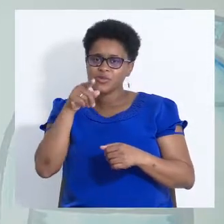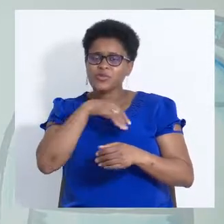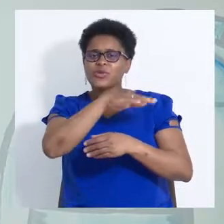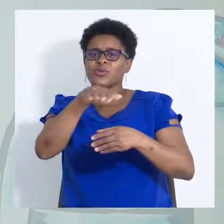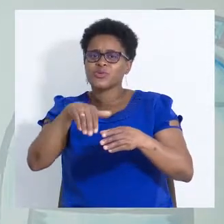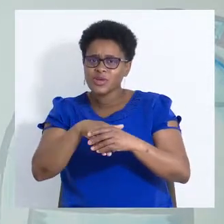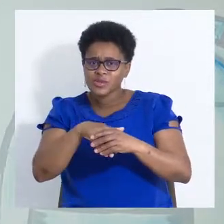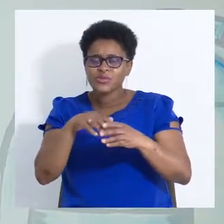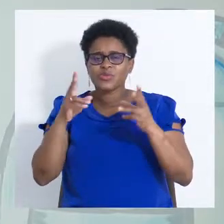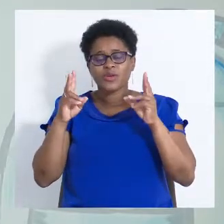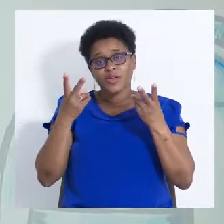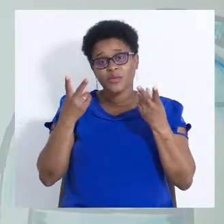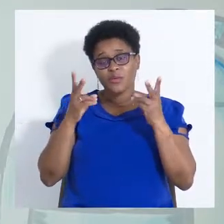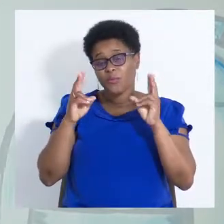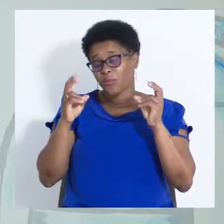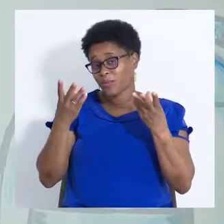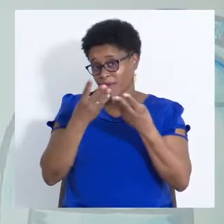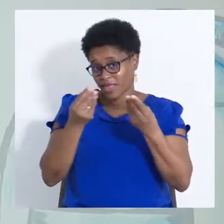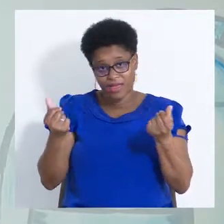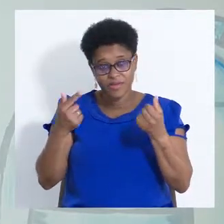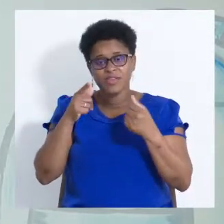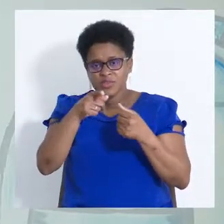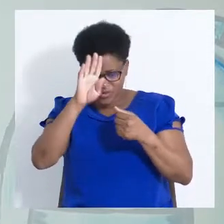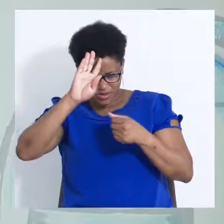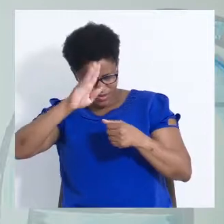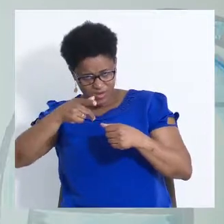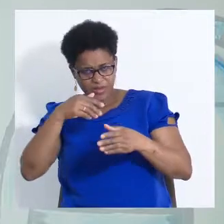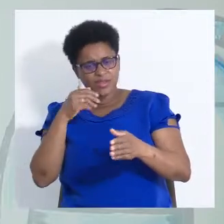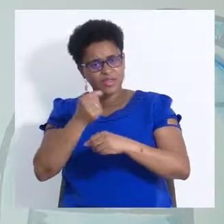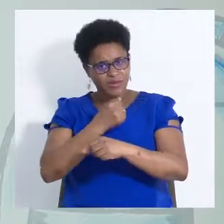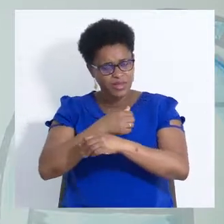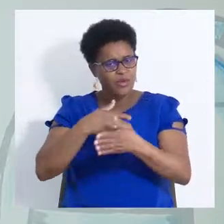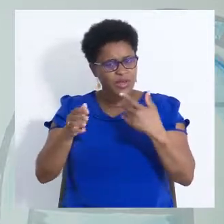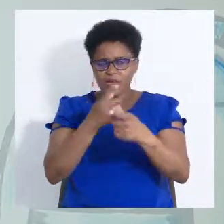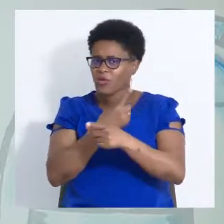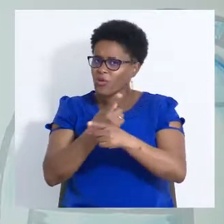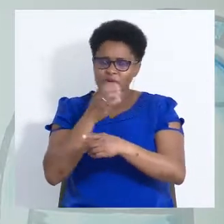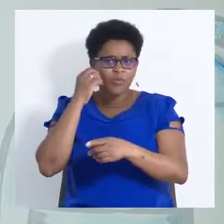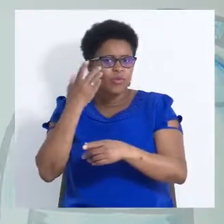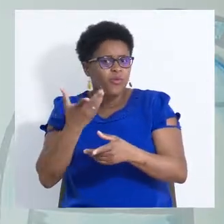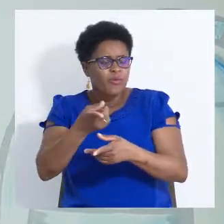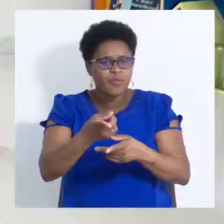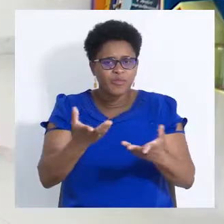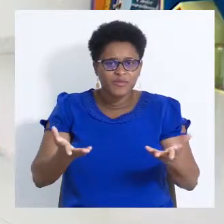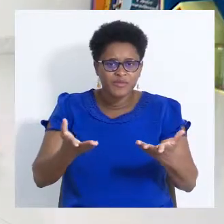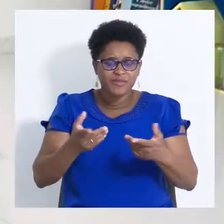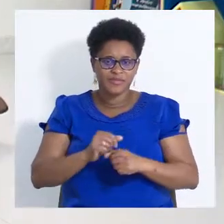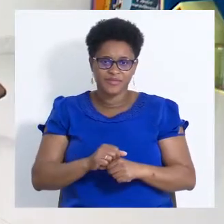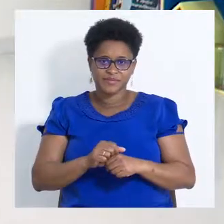como introduzi o conteúdo, deves ter dado conta que hoje nós vamos trabalhar qualquer coisa como... Vamos